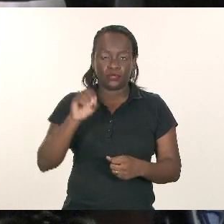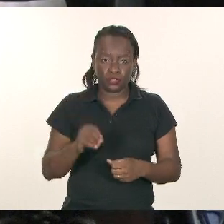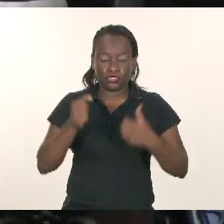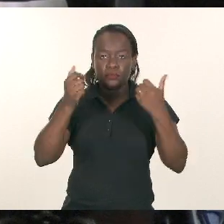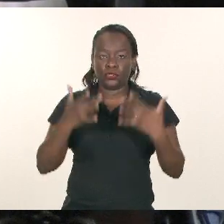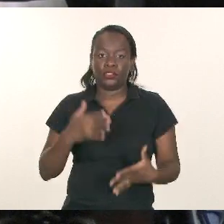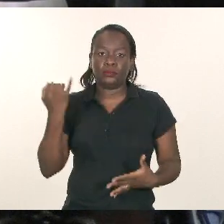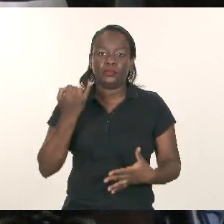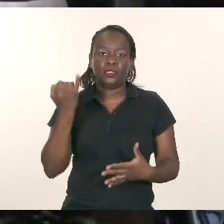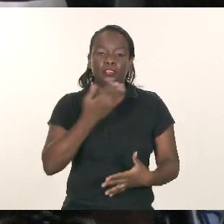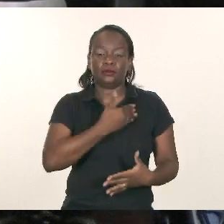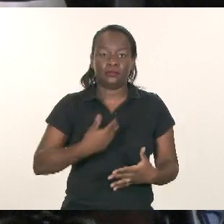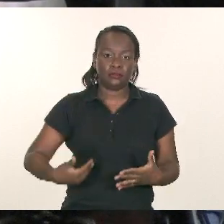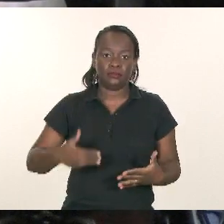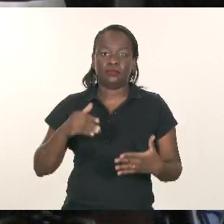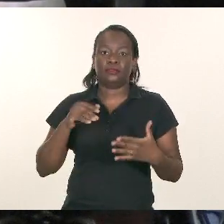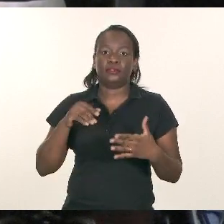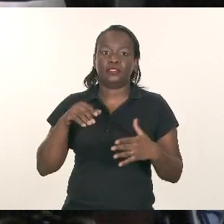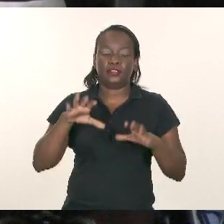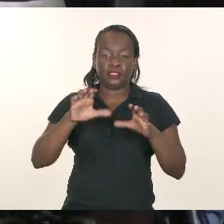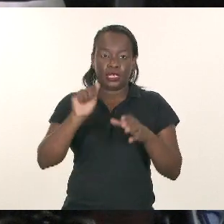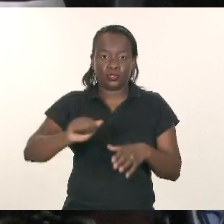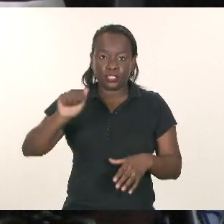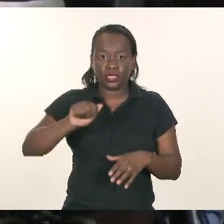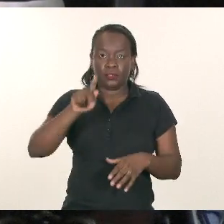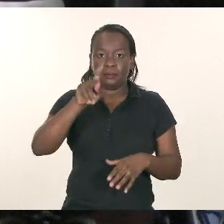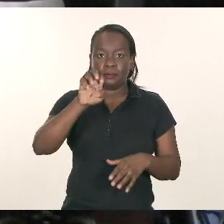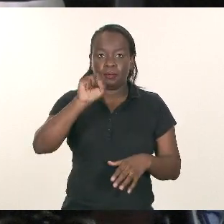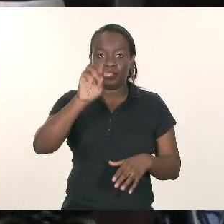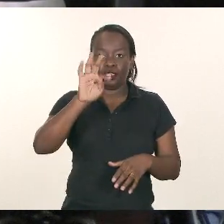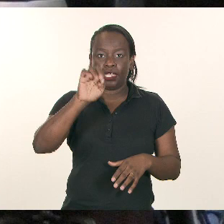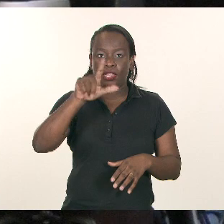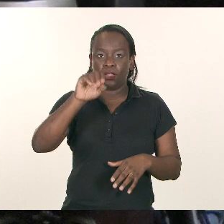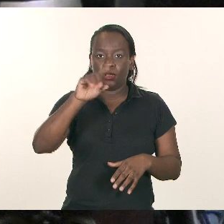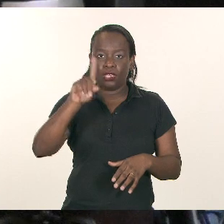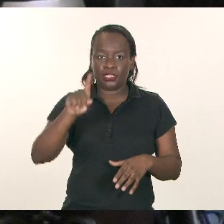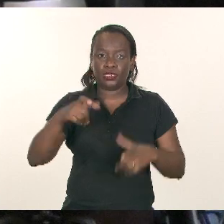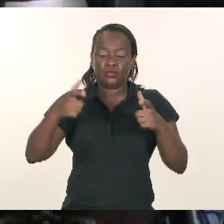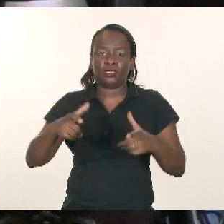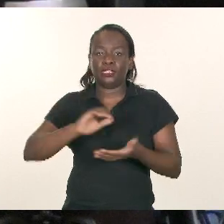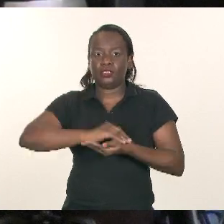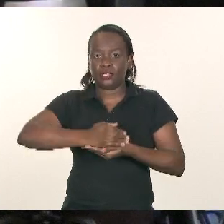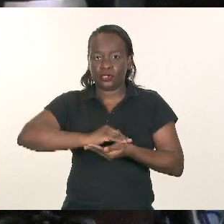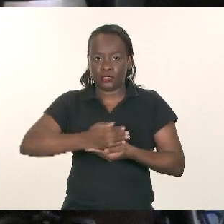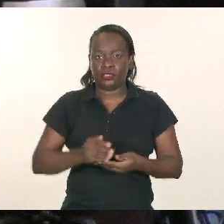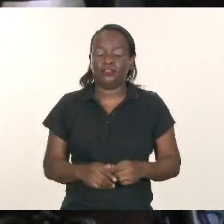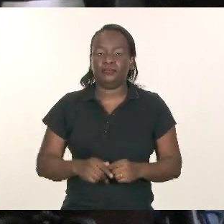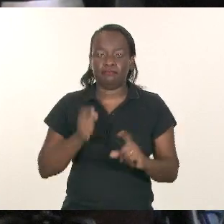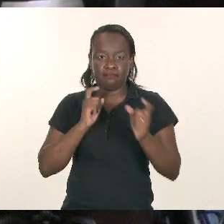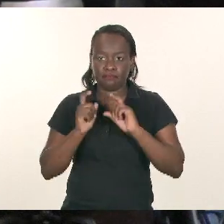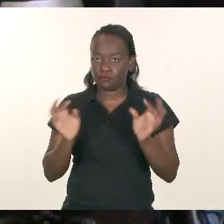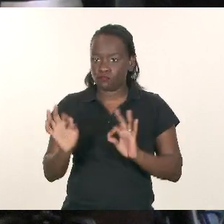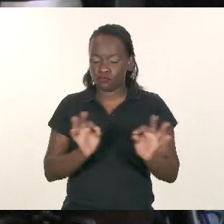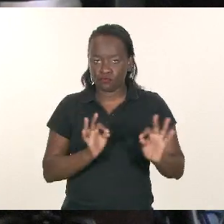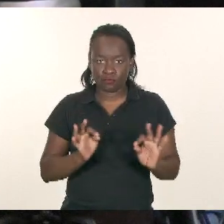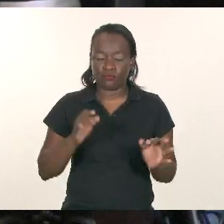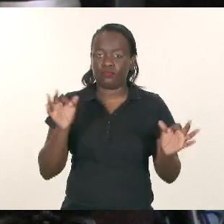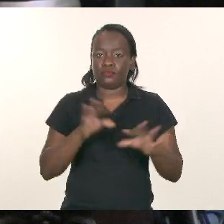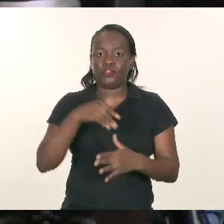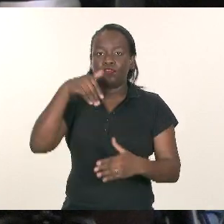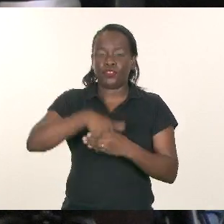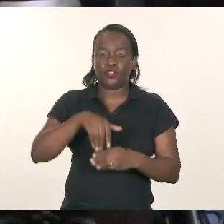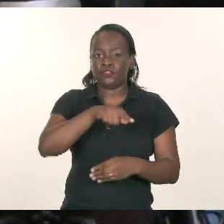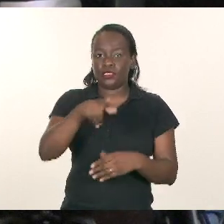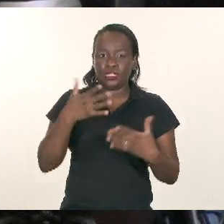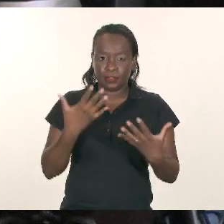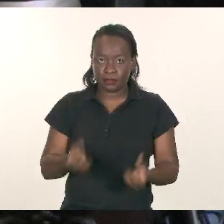utilidade pública a Associação Pestalozzi do Rio das Ostras. Em discussão, não havendo que queira discutir, encerrada a discussão, em votação, os